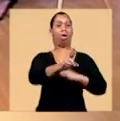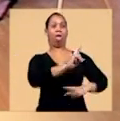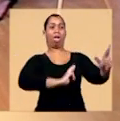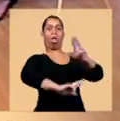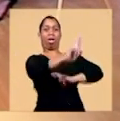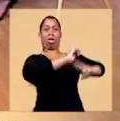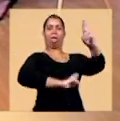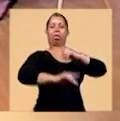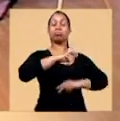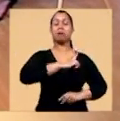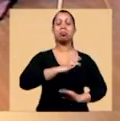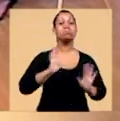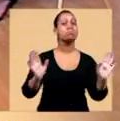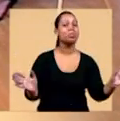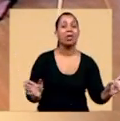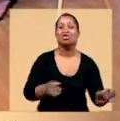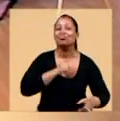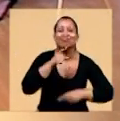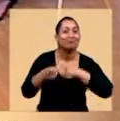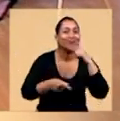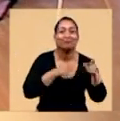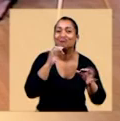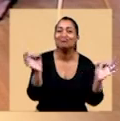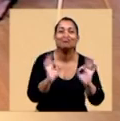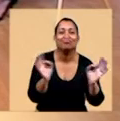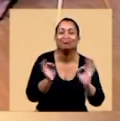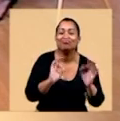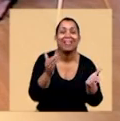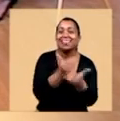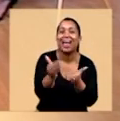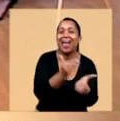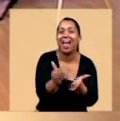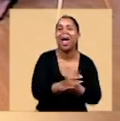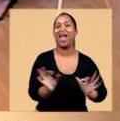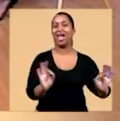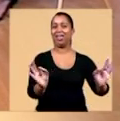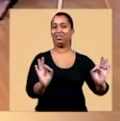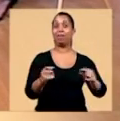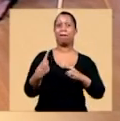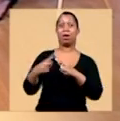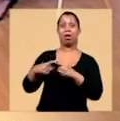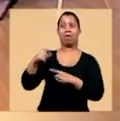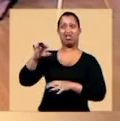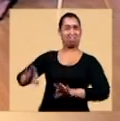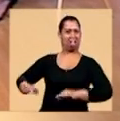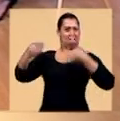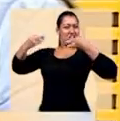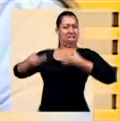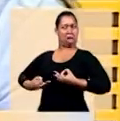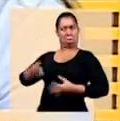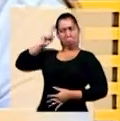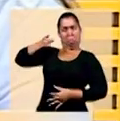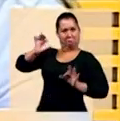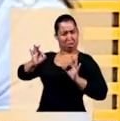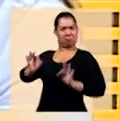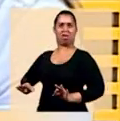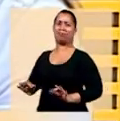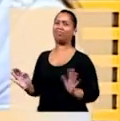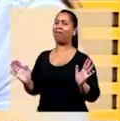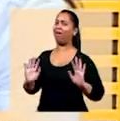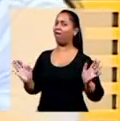se tenha um retorno maior e não é um ledo engano. É visto como uma virtude, então? É visto como uma virtude e não é. não